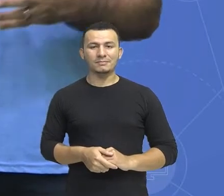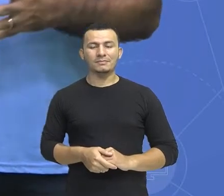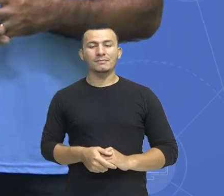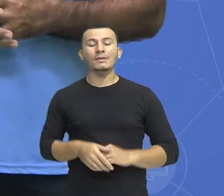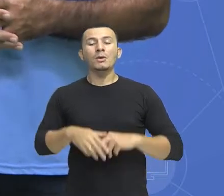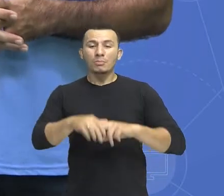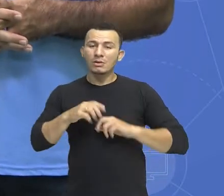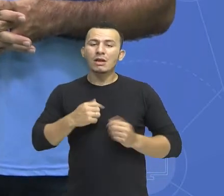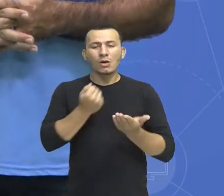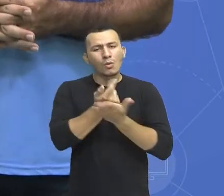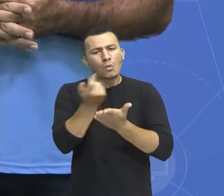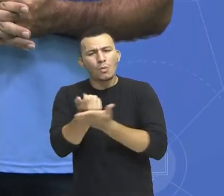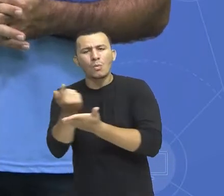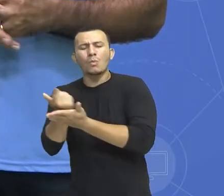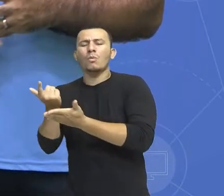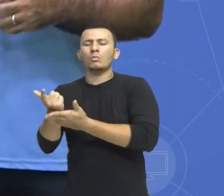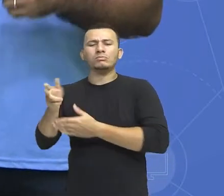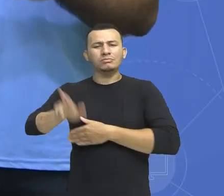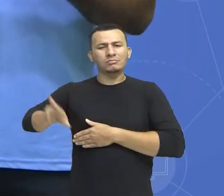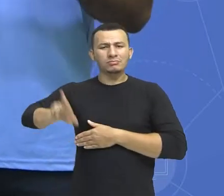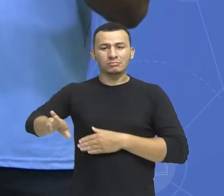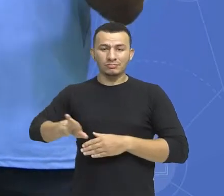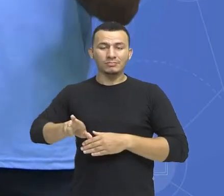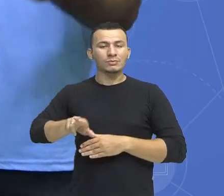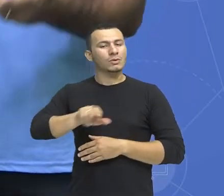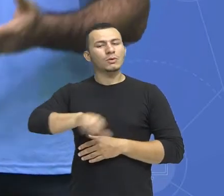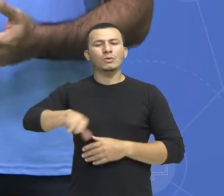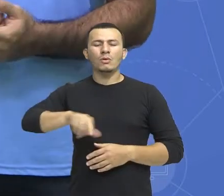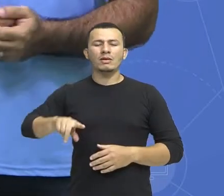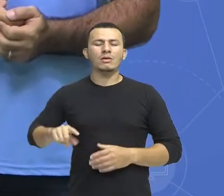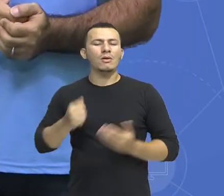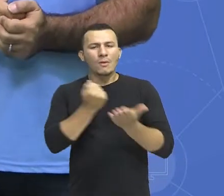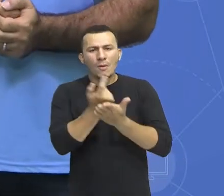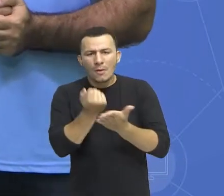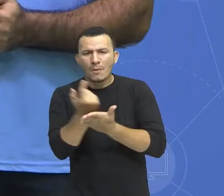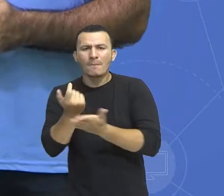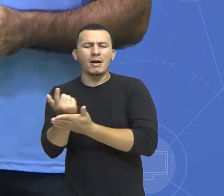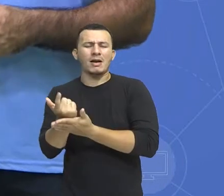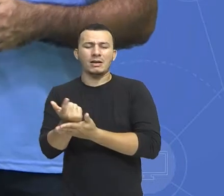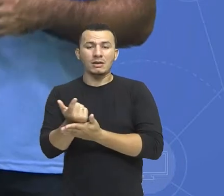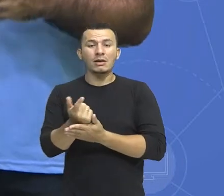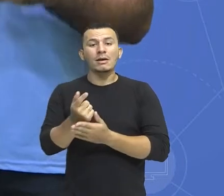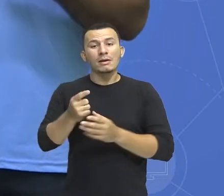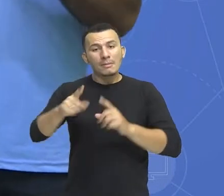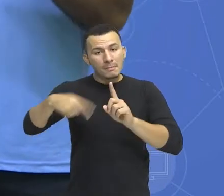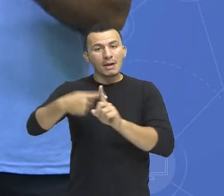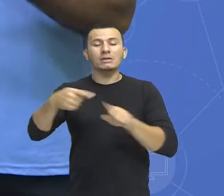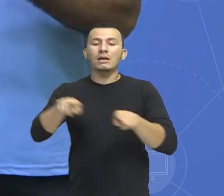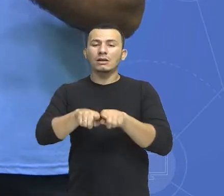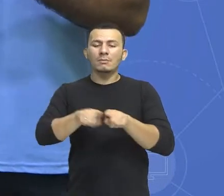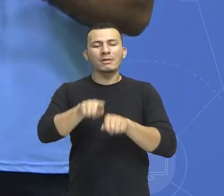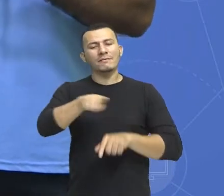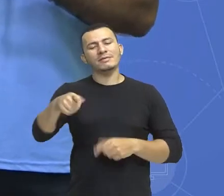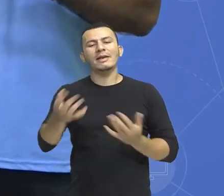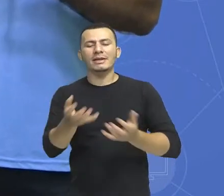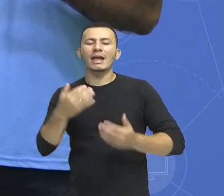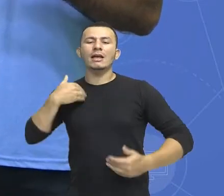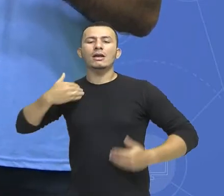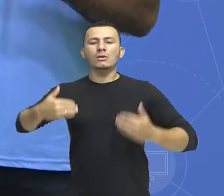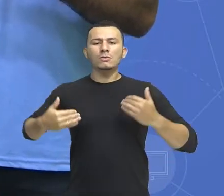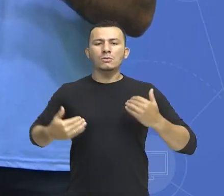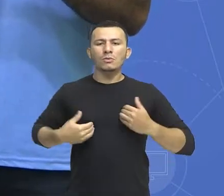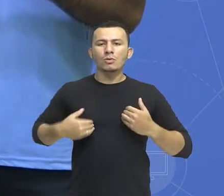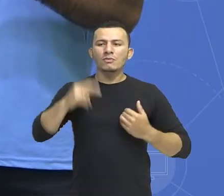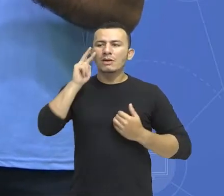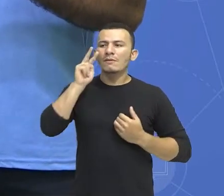está relacionado a isso também. Não é somente na questão de comprar, mas quando você também deseja ter aquele corpo